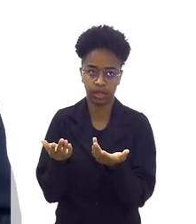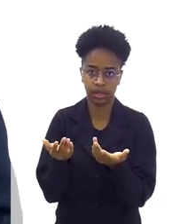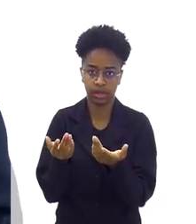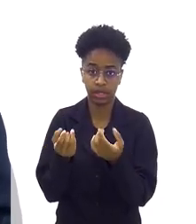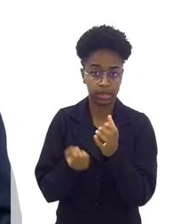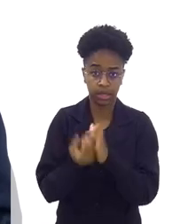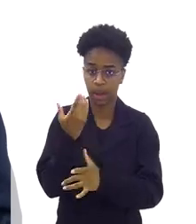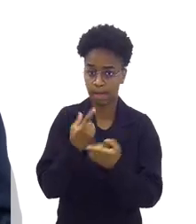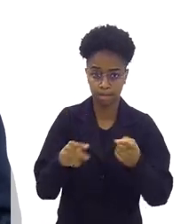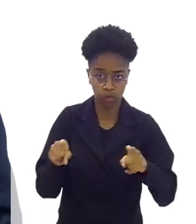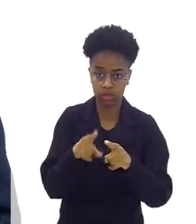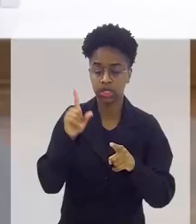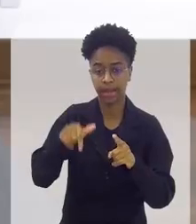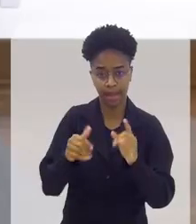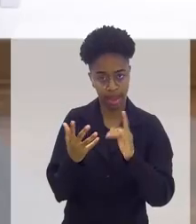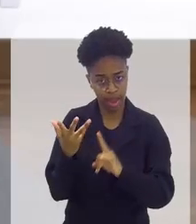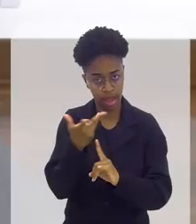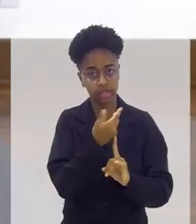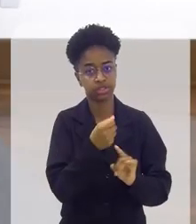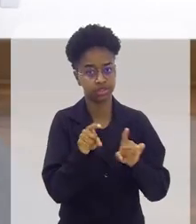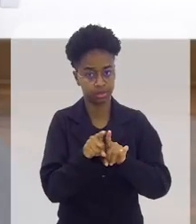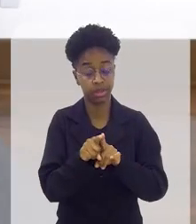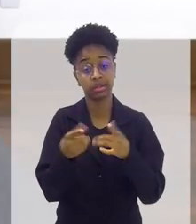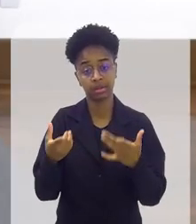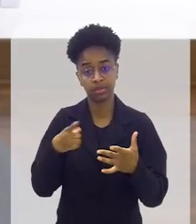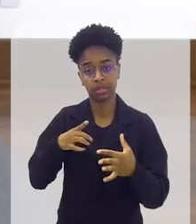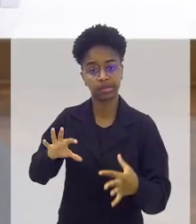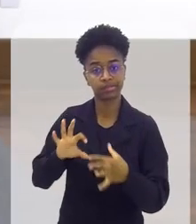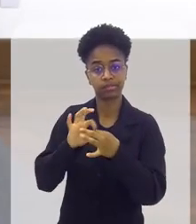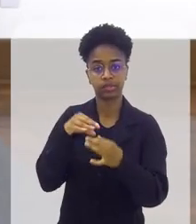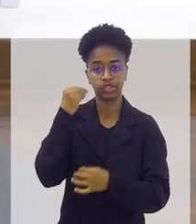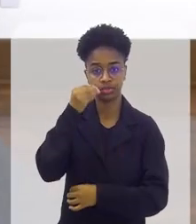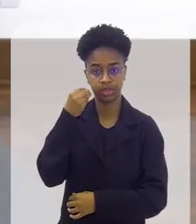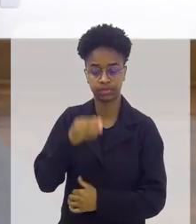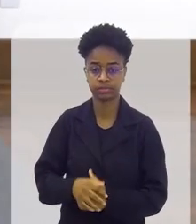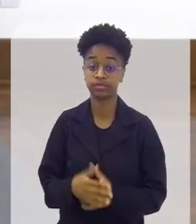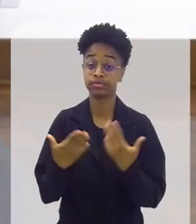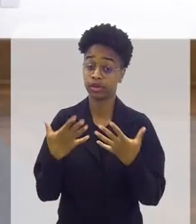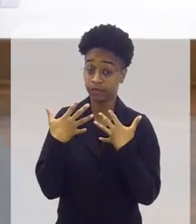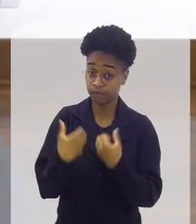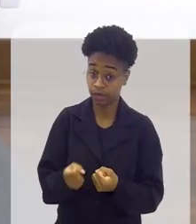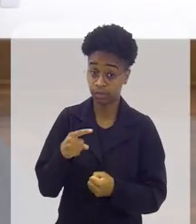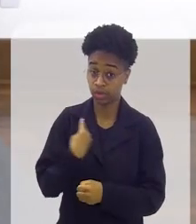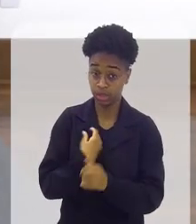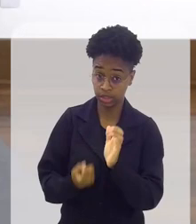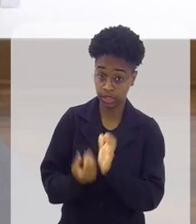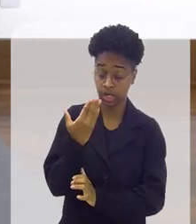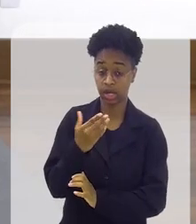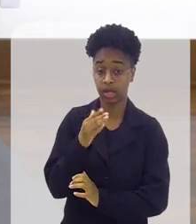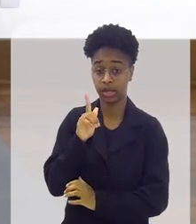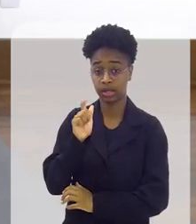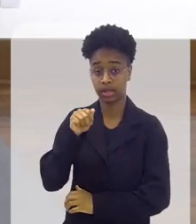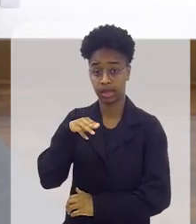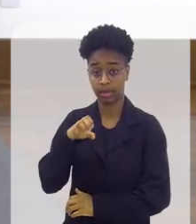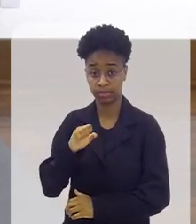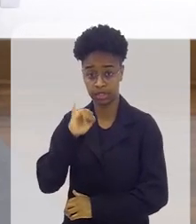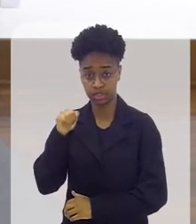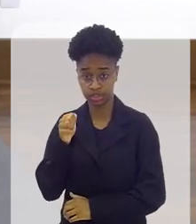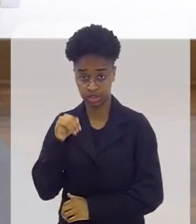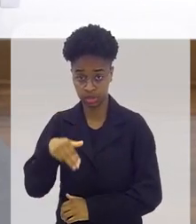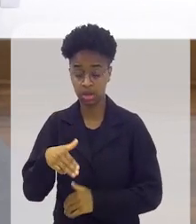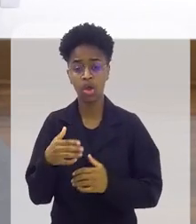Enfim, fazer uma música é uma arte. Então, tá. Faz parte dessa experiência. Então, vamos lá. Vamos lançar o Game Jam.